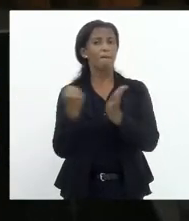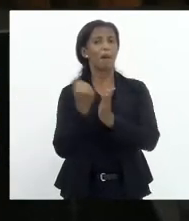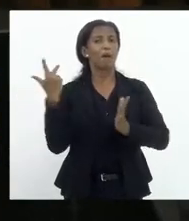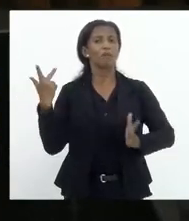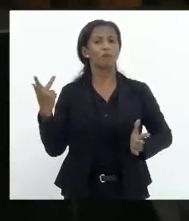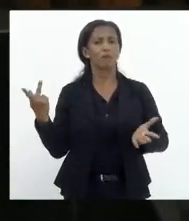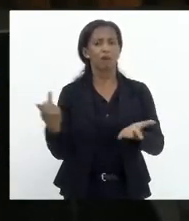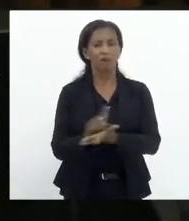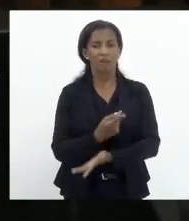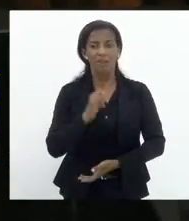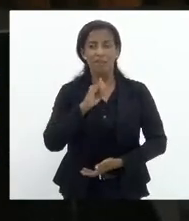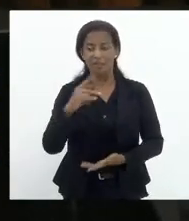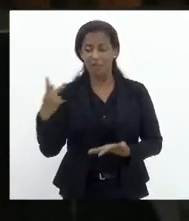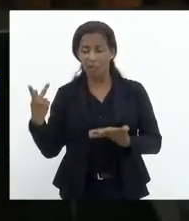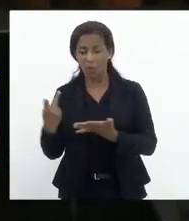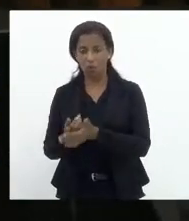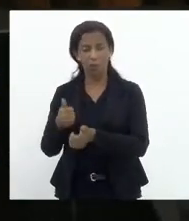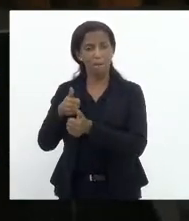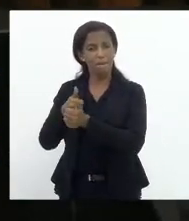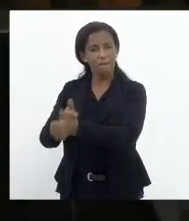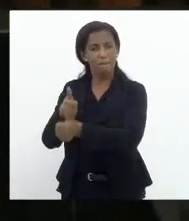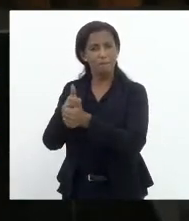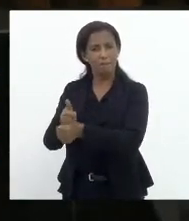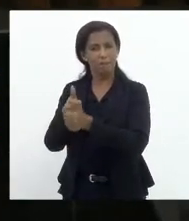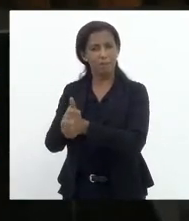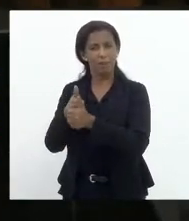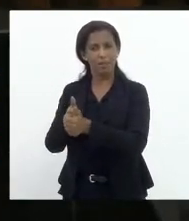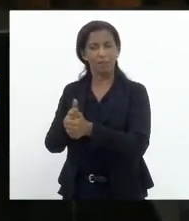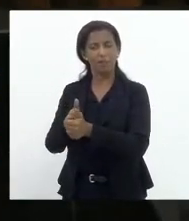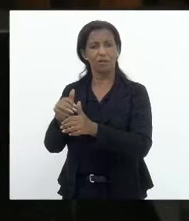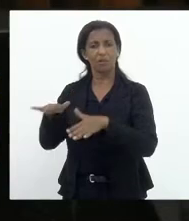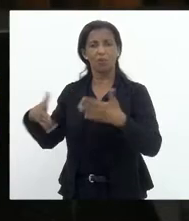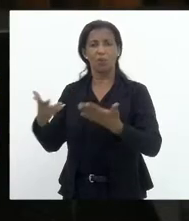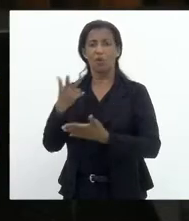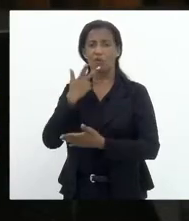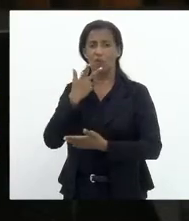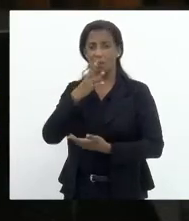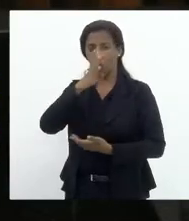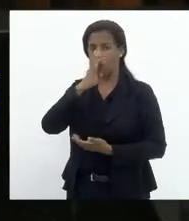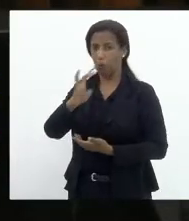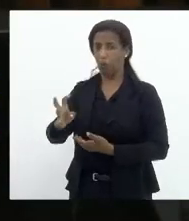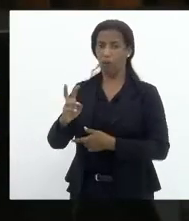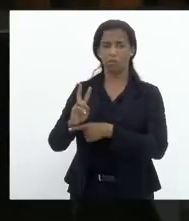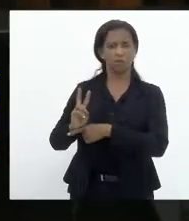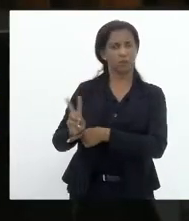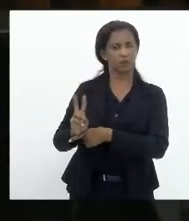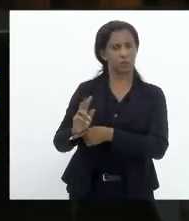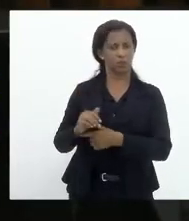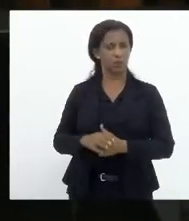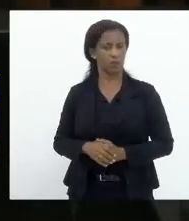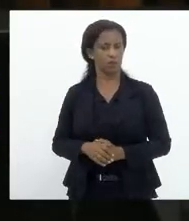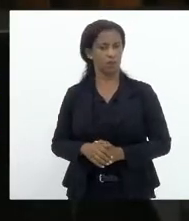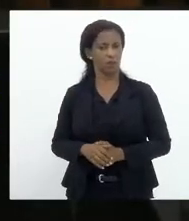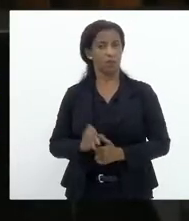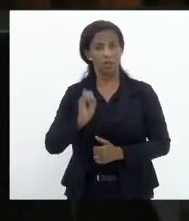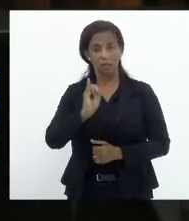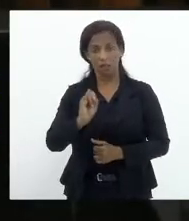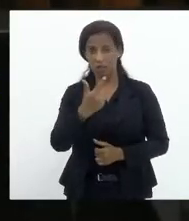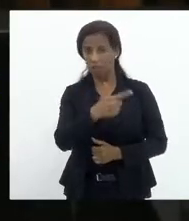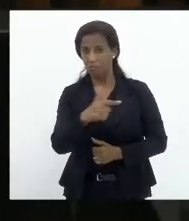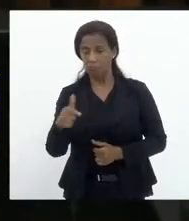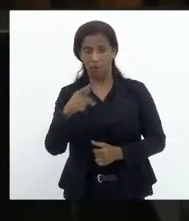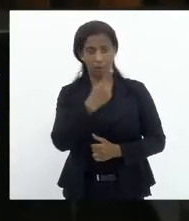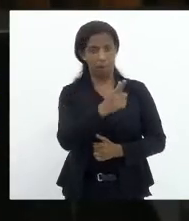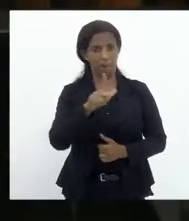se houve a Perseguição indevida da Qual foi falado que seria o acusado e seguranças Se não houve aqui